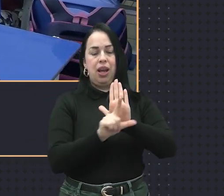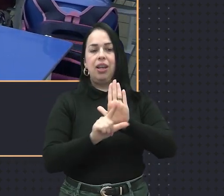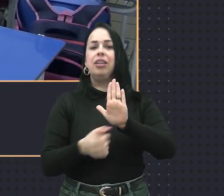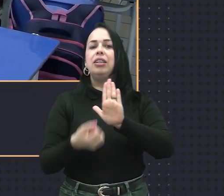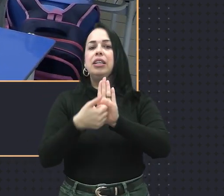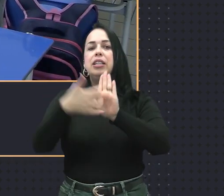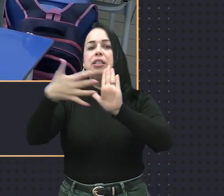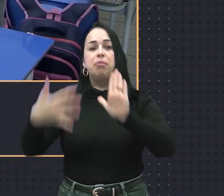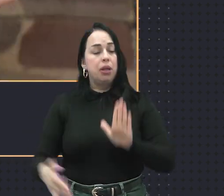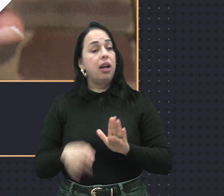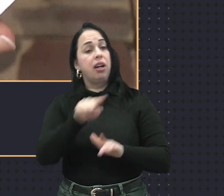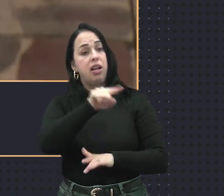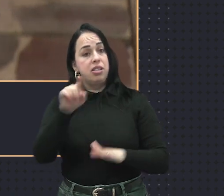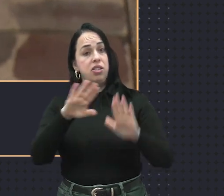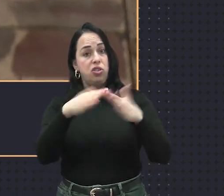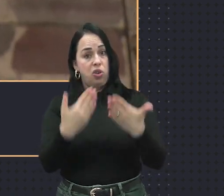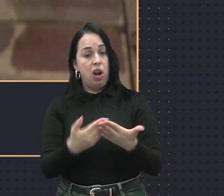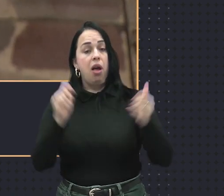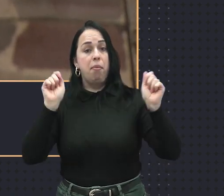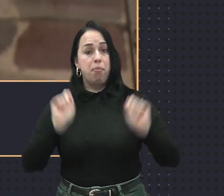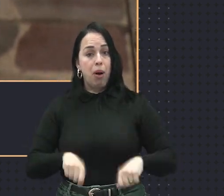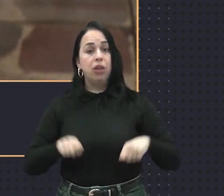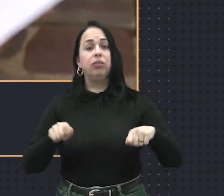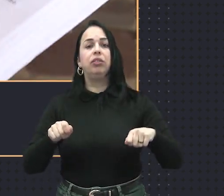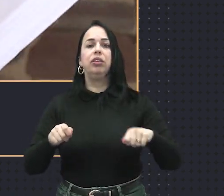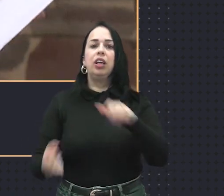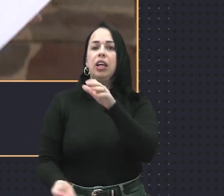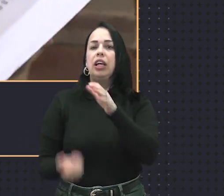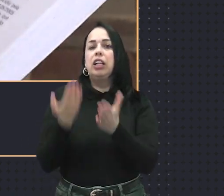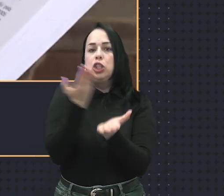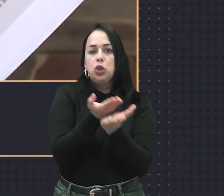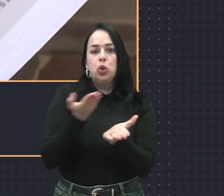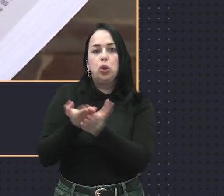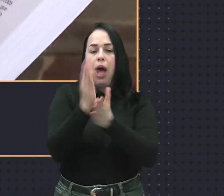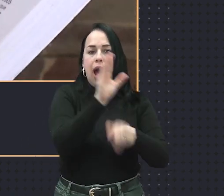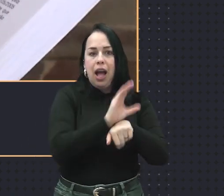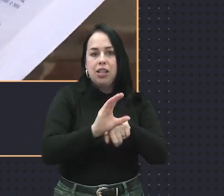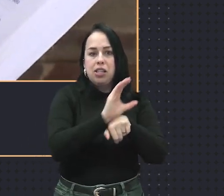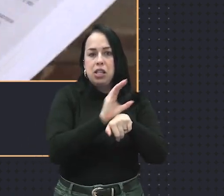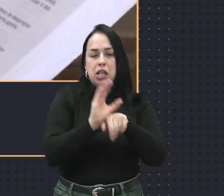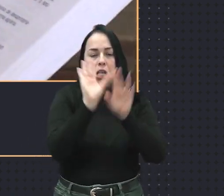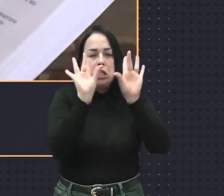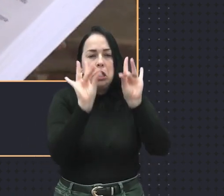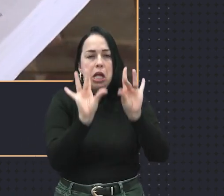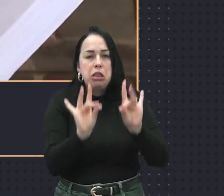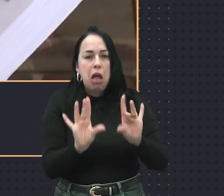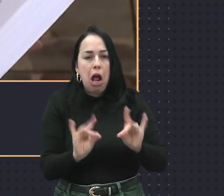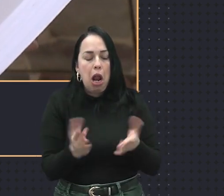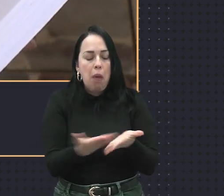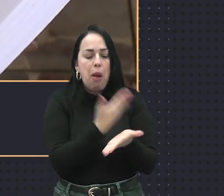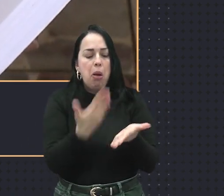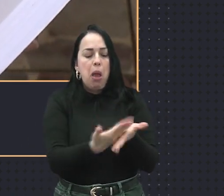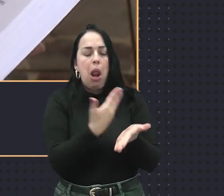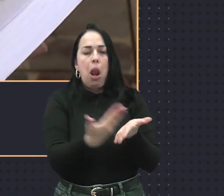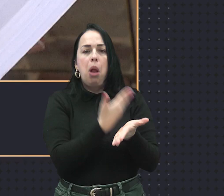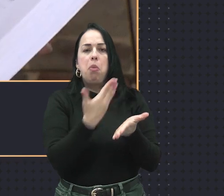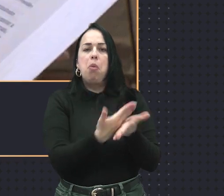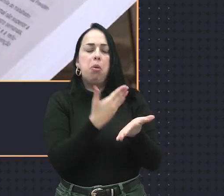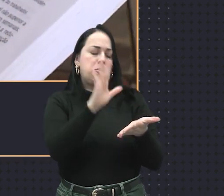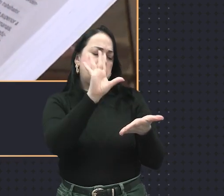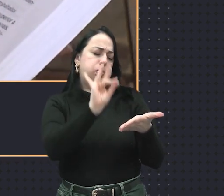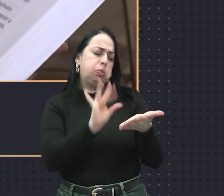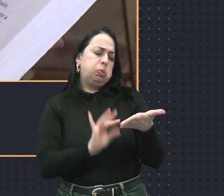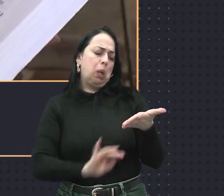escolas municipais de São José a implantarem o estudo da Constituição em miúdos, um livro elaborado especialmente para levar